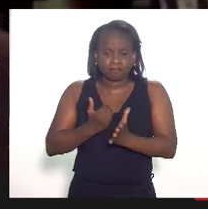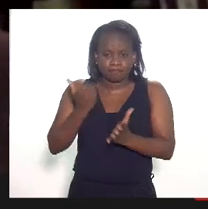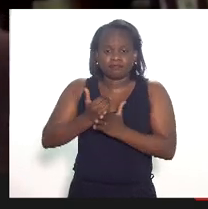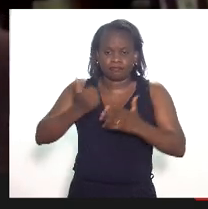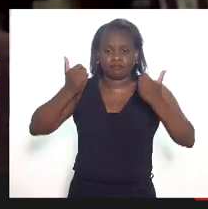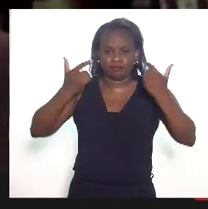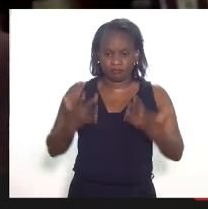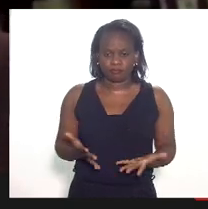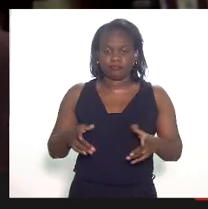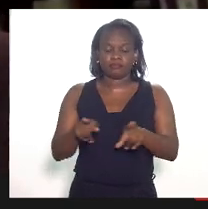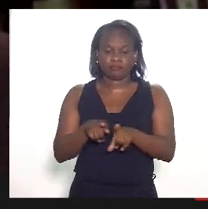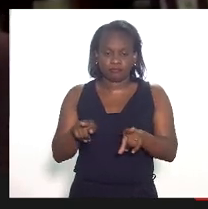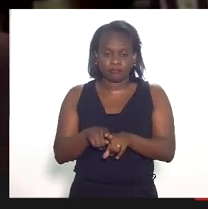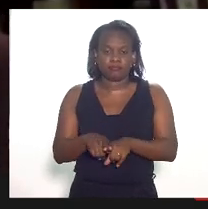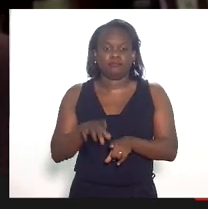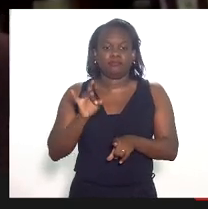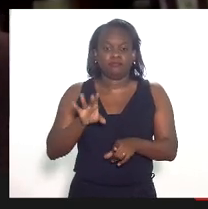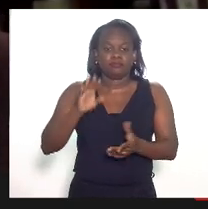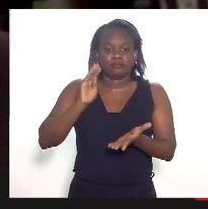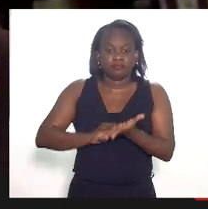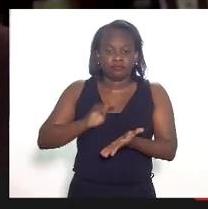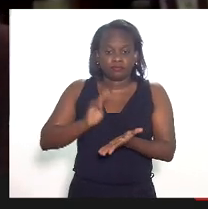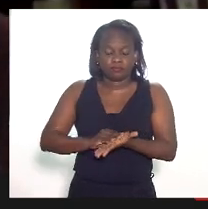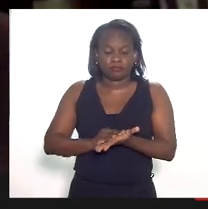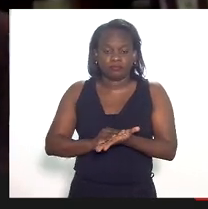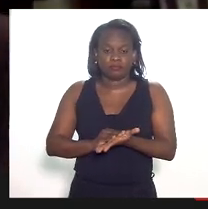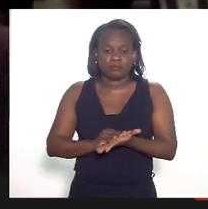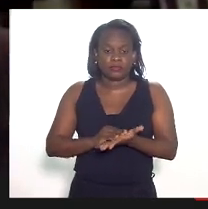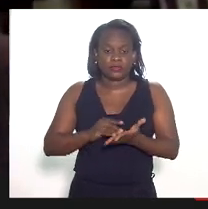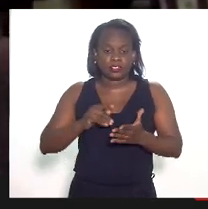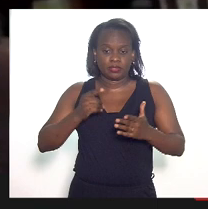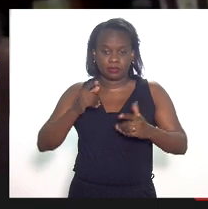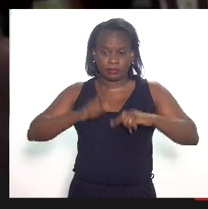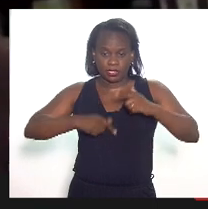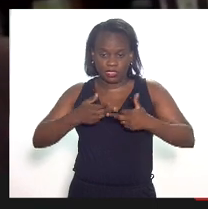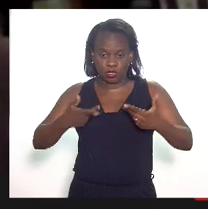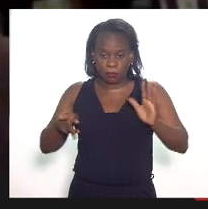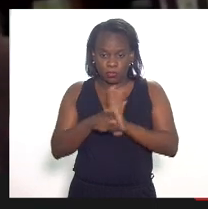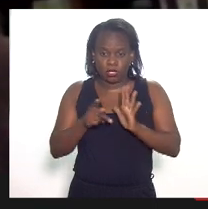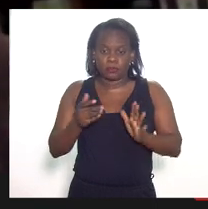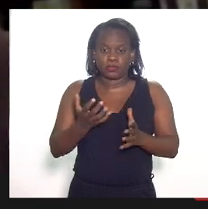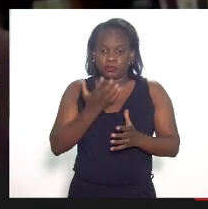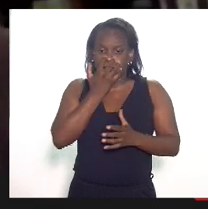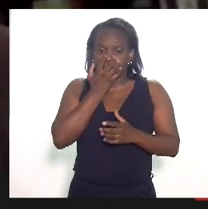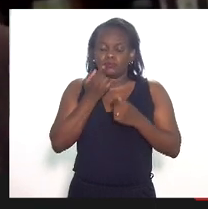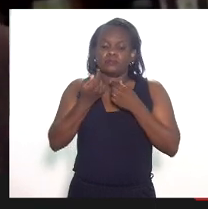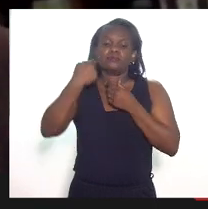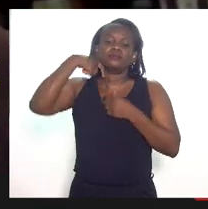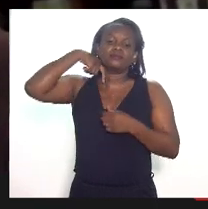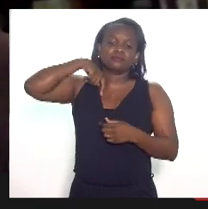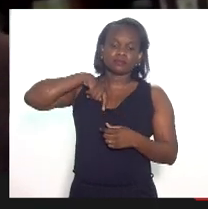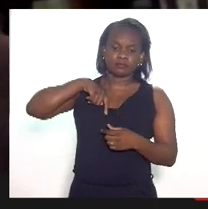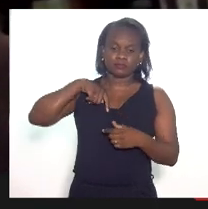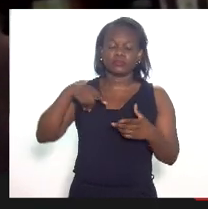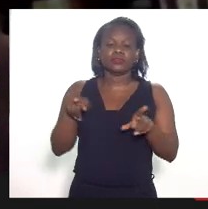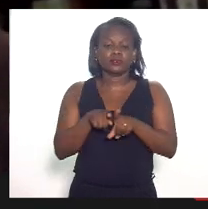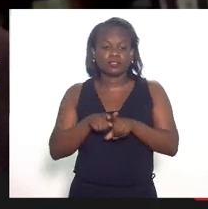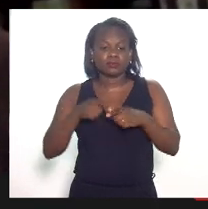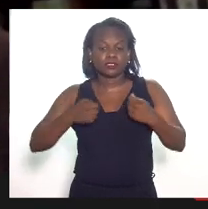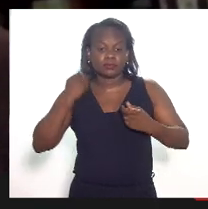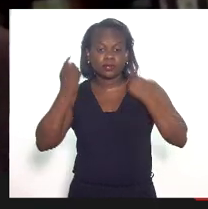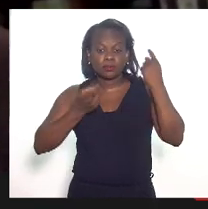em relação a essa questão somente da falta do kit tubação. Né? A gente tem que estar preocupado realmente